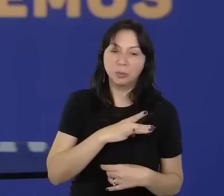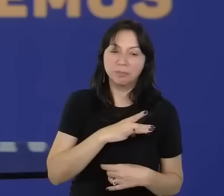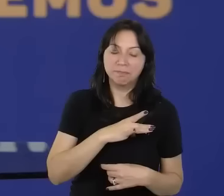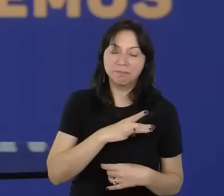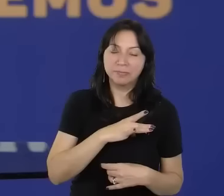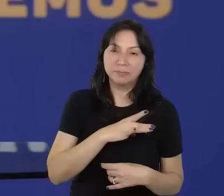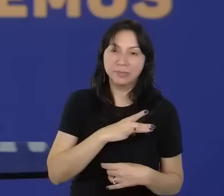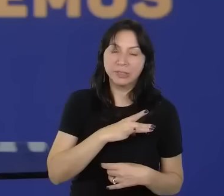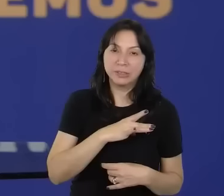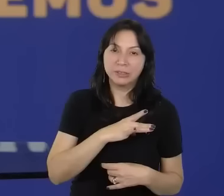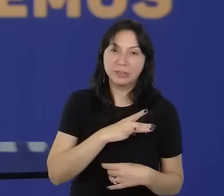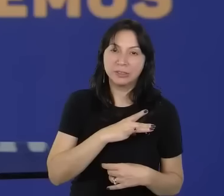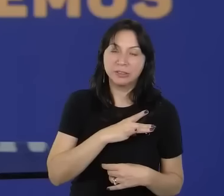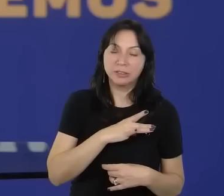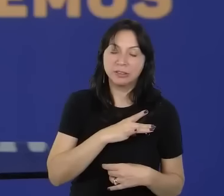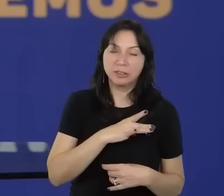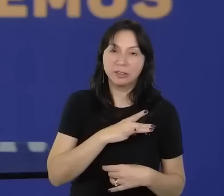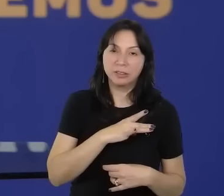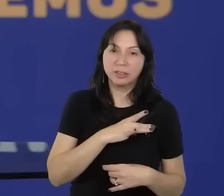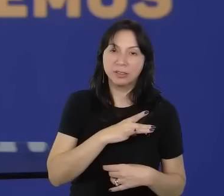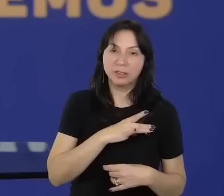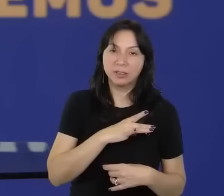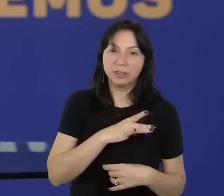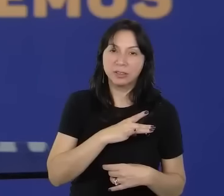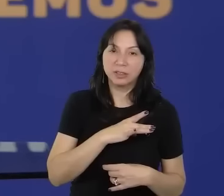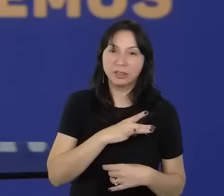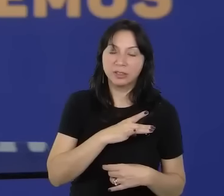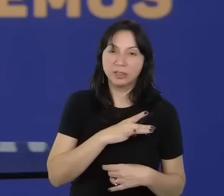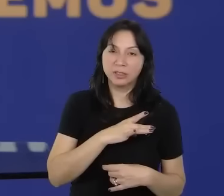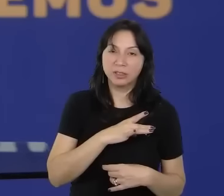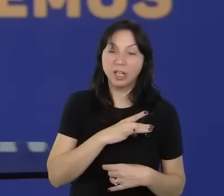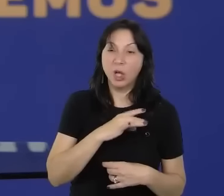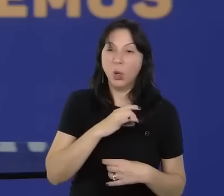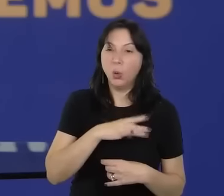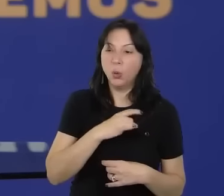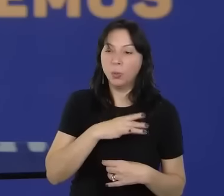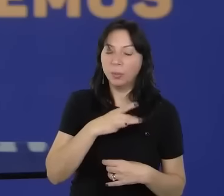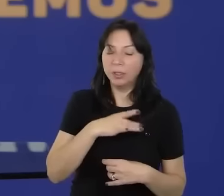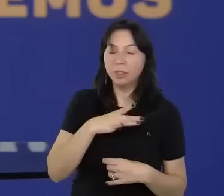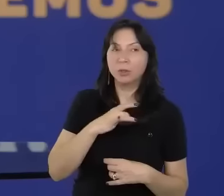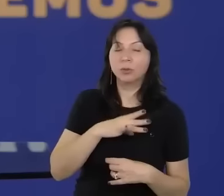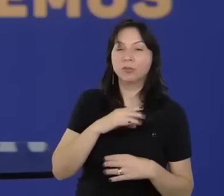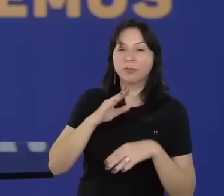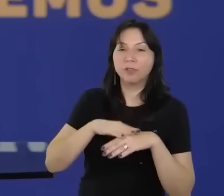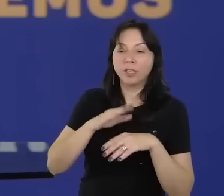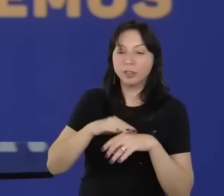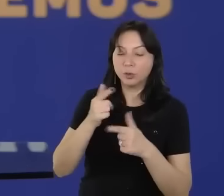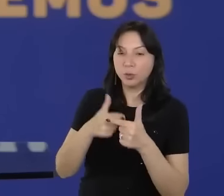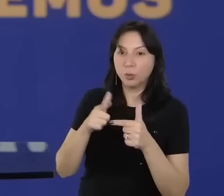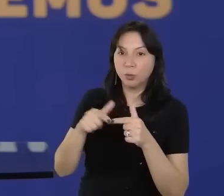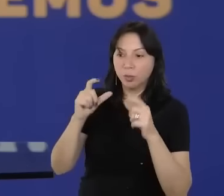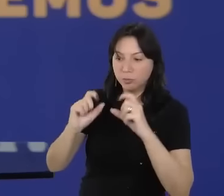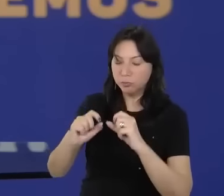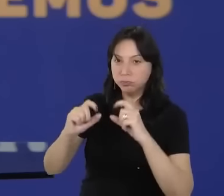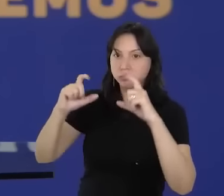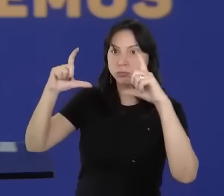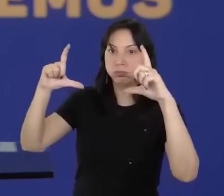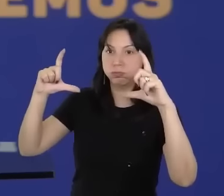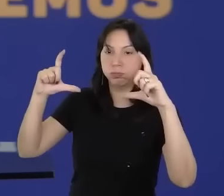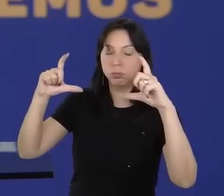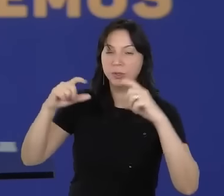apequenar o medo tem a capacidade de superestimar o problema mas